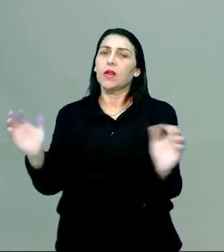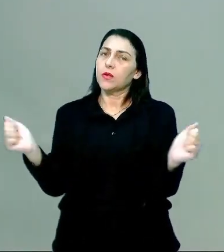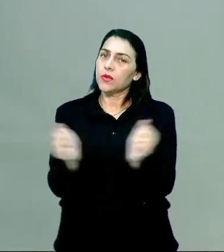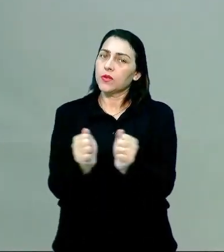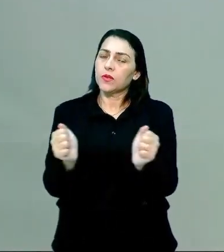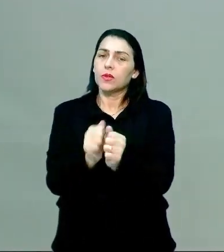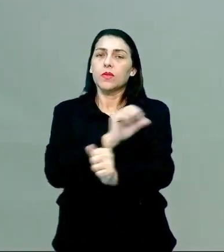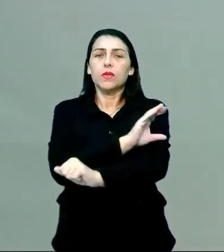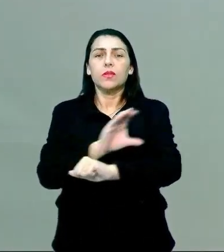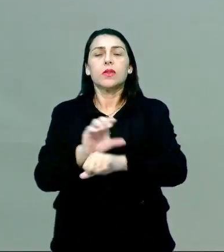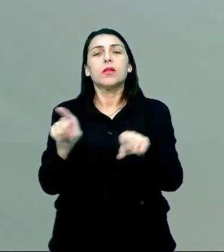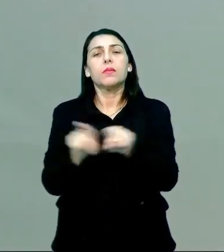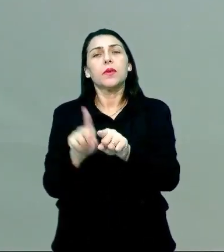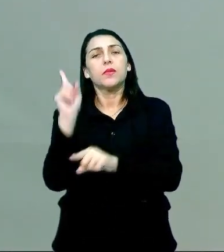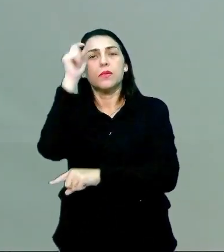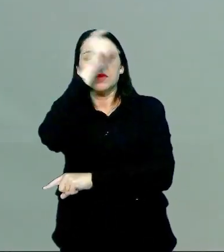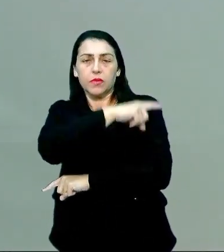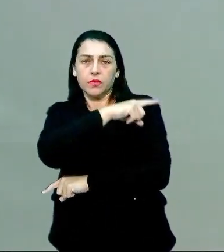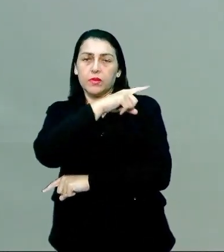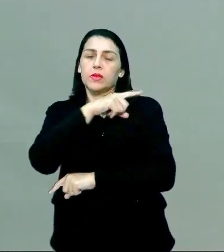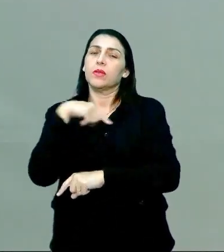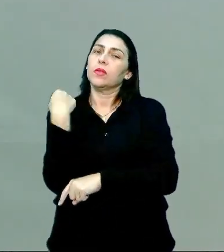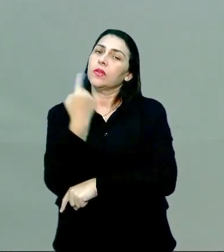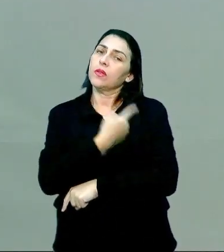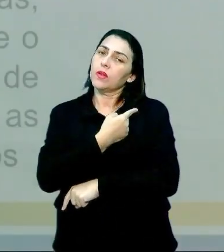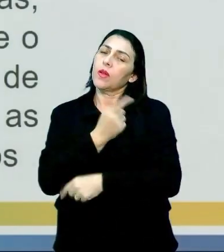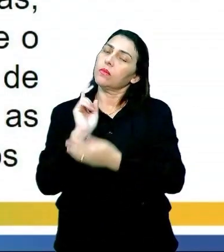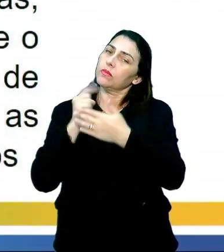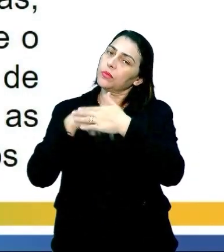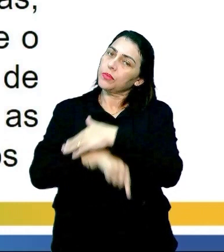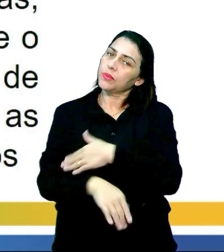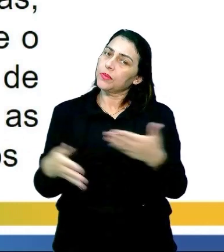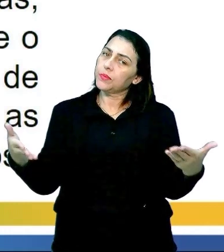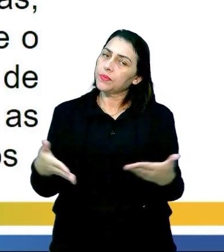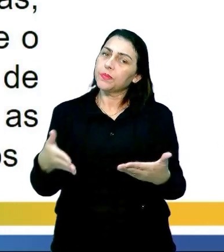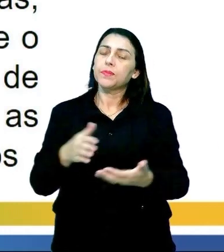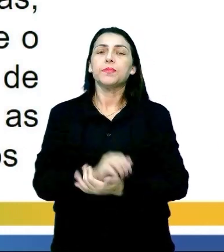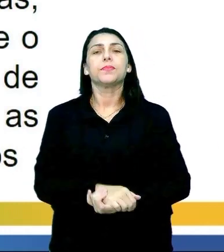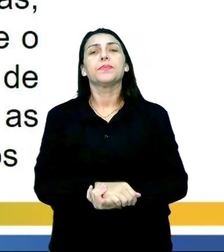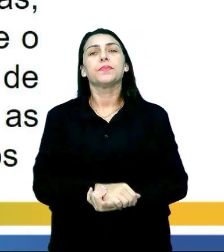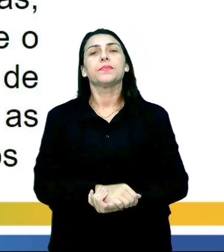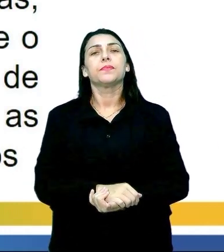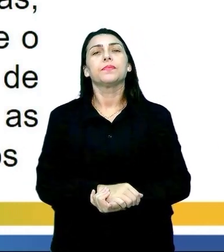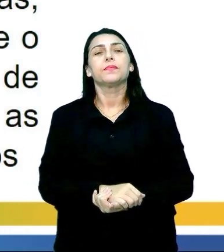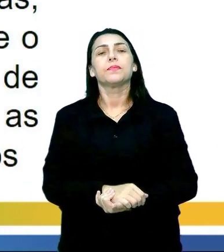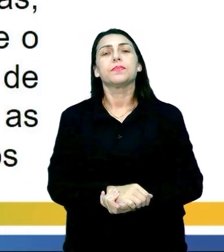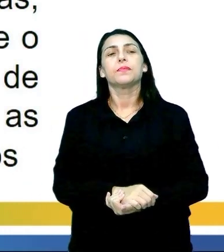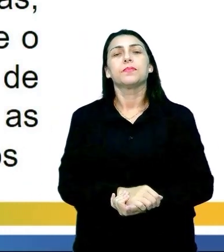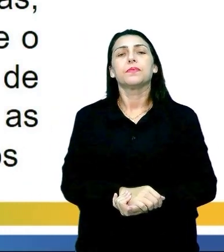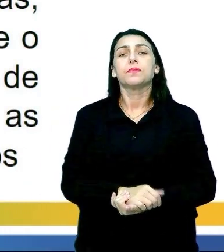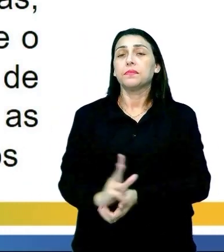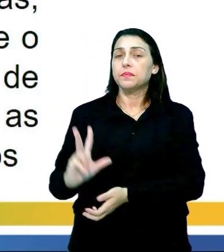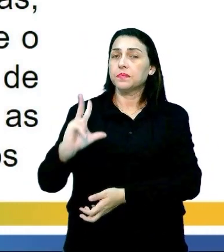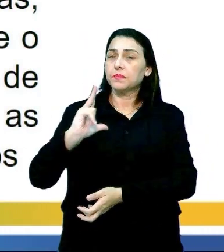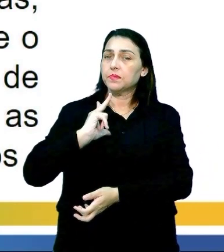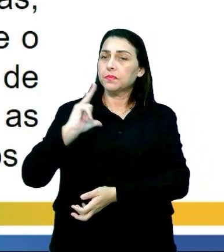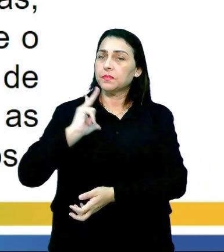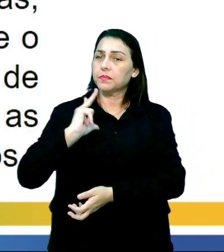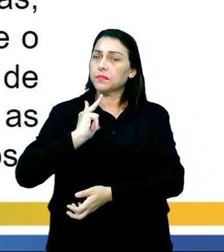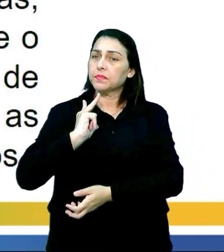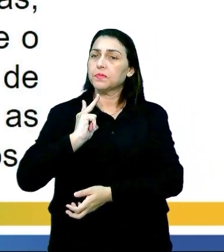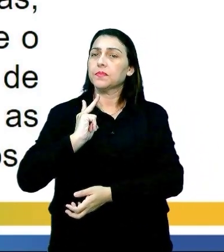ela, acaba dificultando. Então a gente vai aprofundar agora. Vamos lá. Com